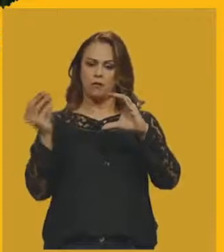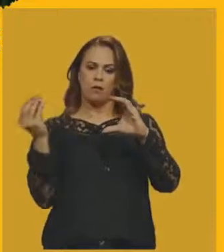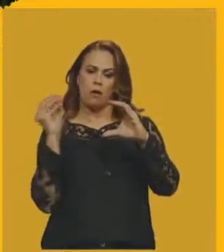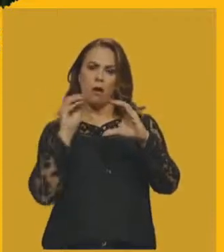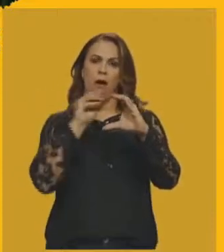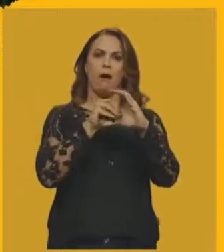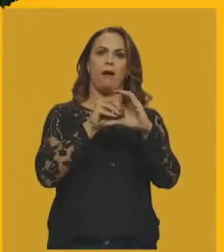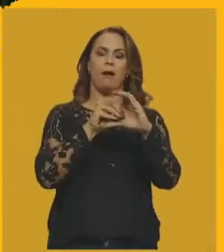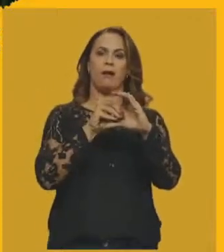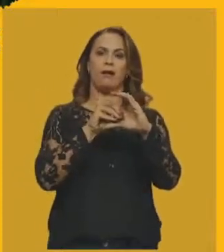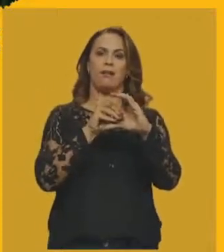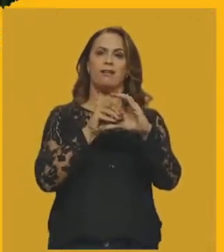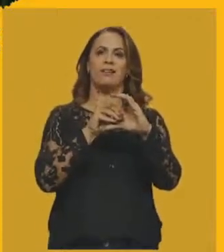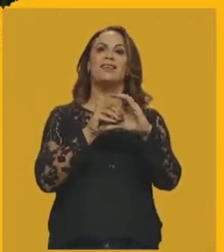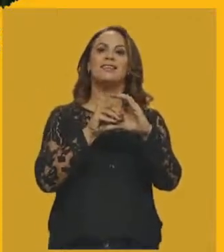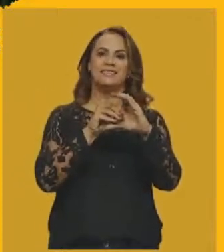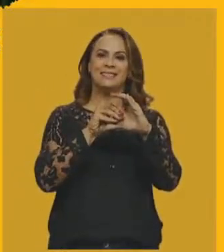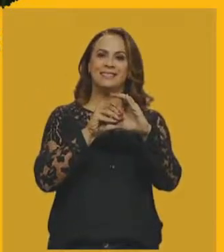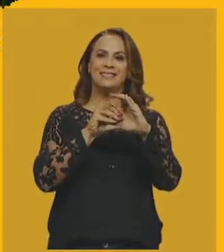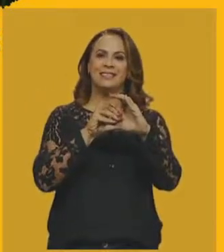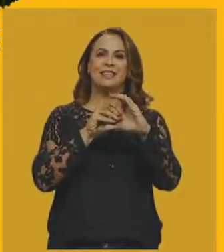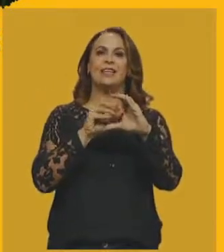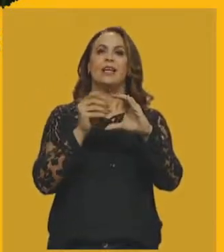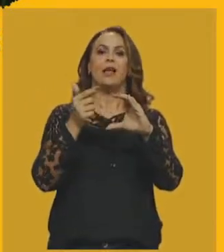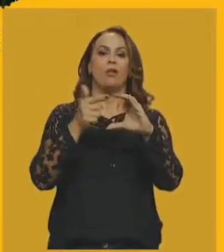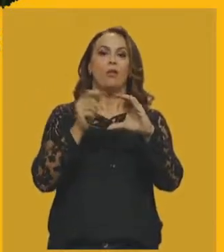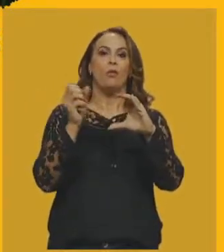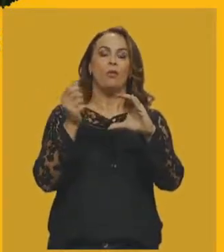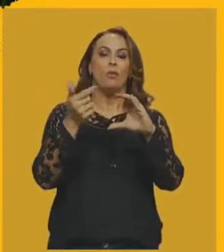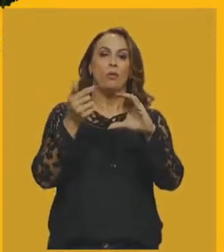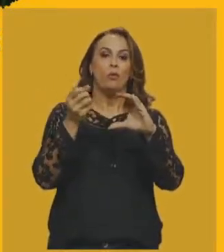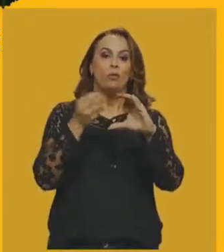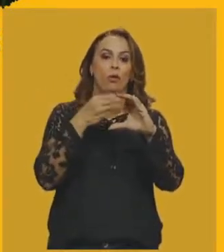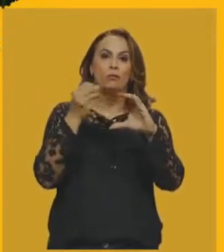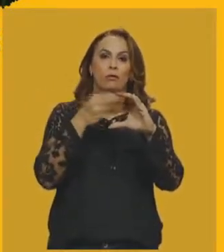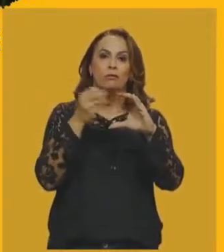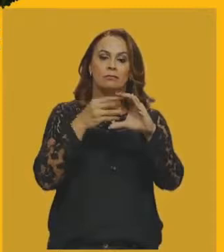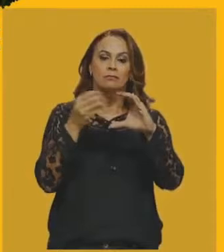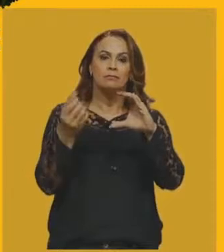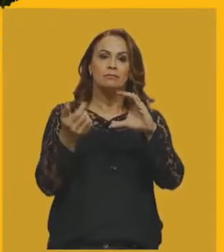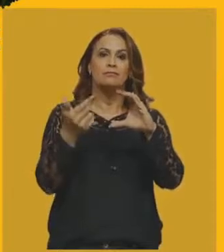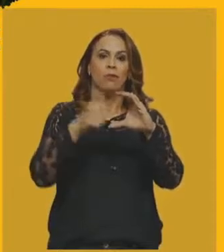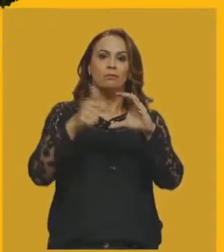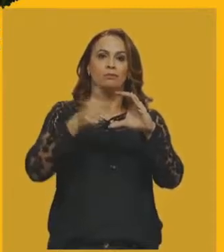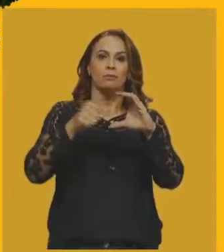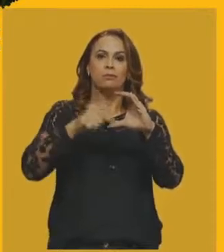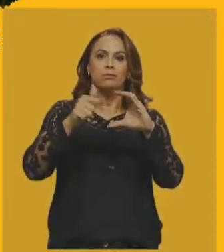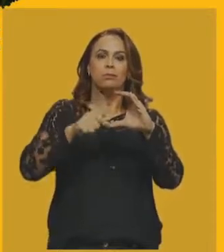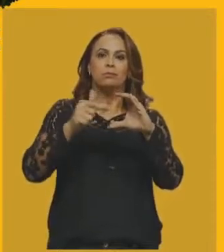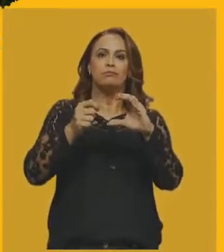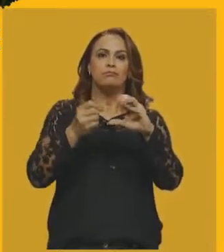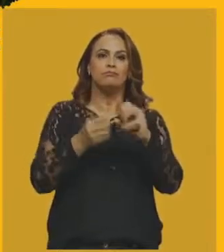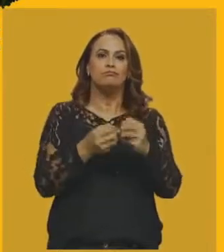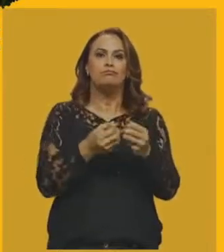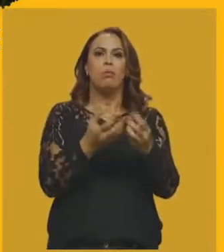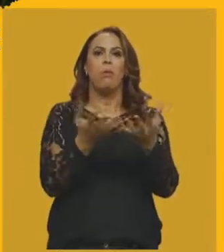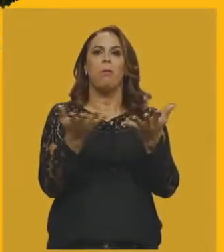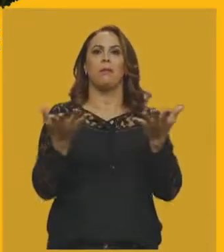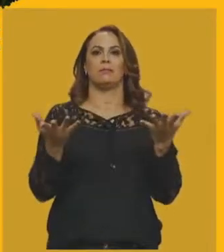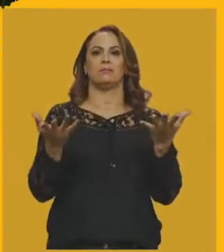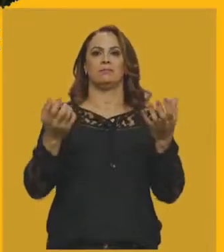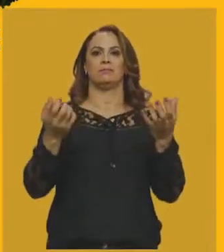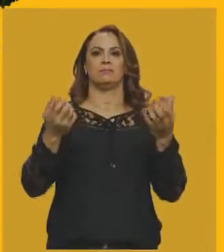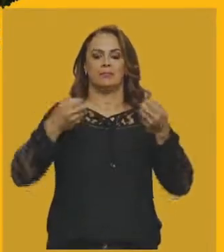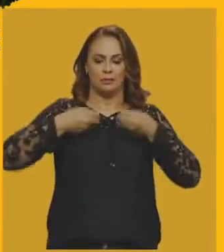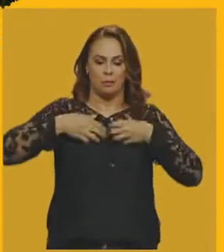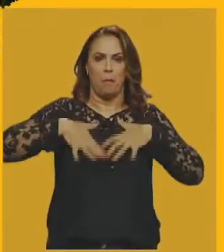reproduzem dentro de uma célula hospedeira e que essas doenças que os vírus transmitem,